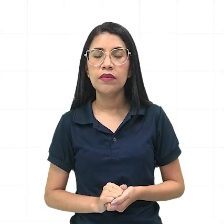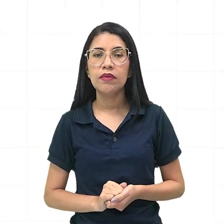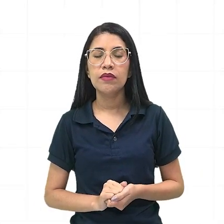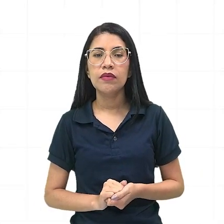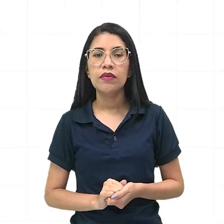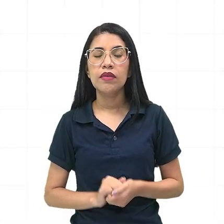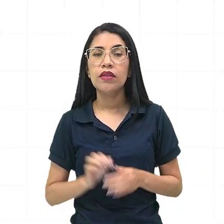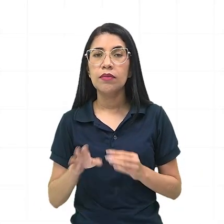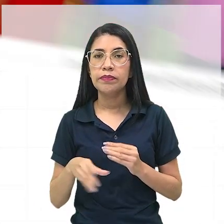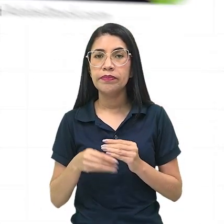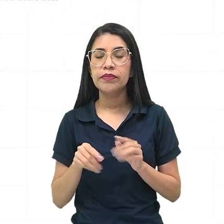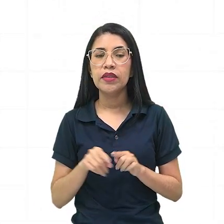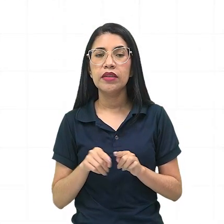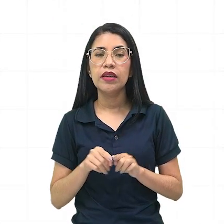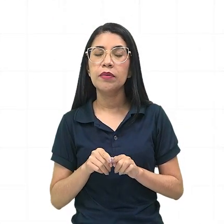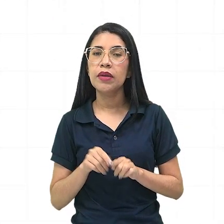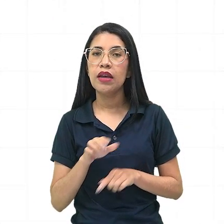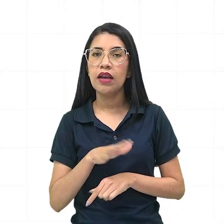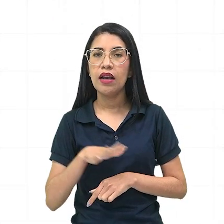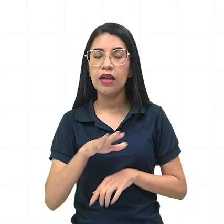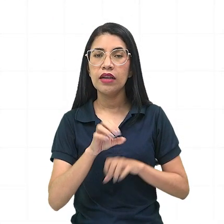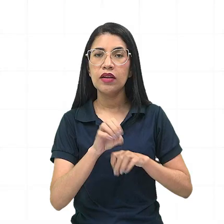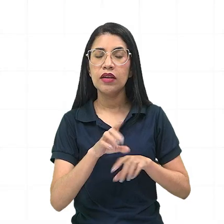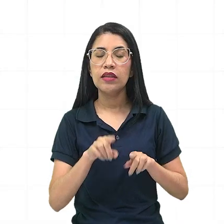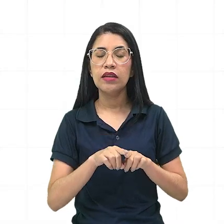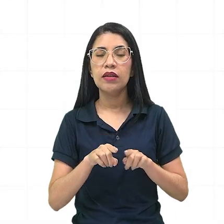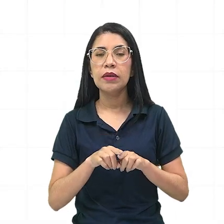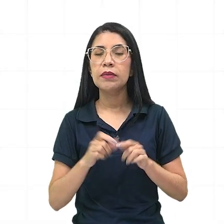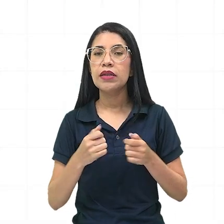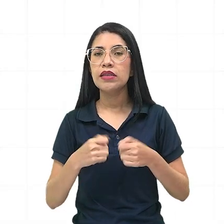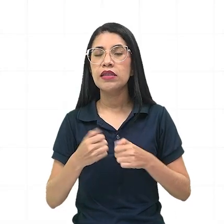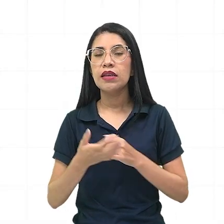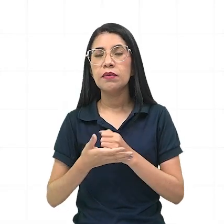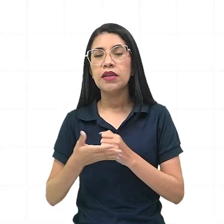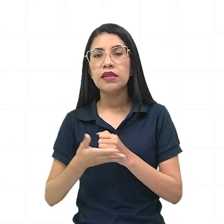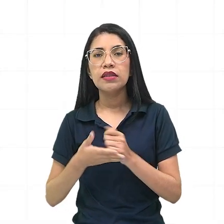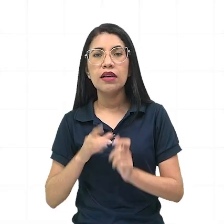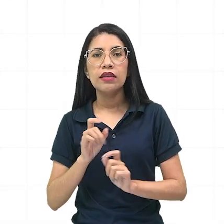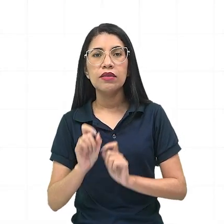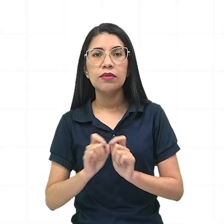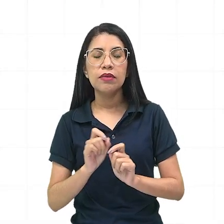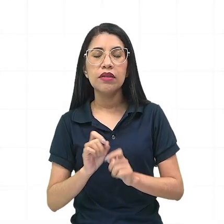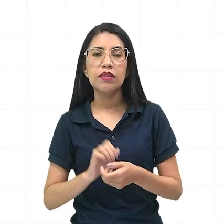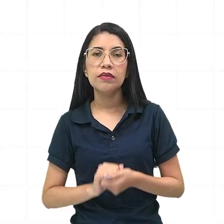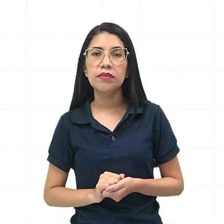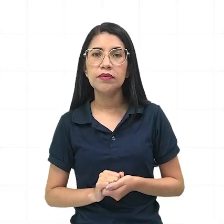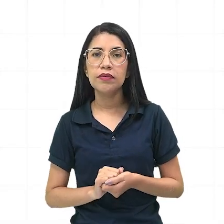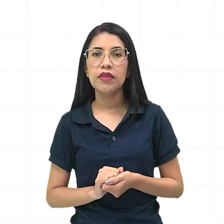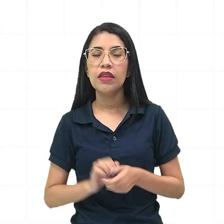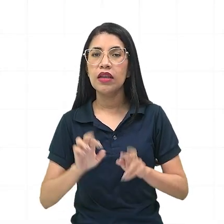mais um passo, que além da dimensão da educação, essa educação deve ser baseada na dimensão da